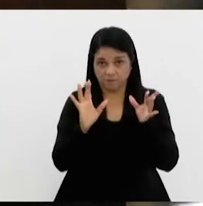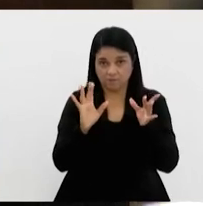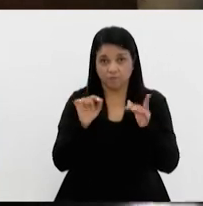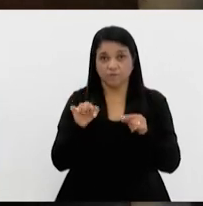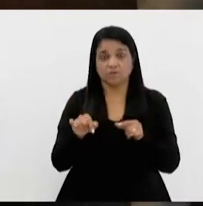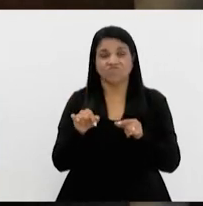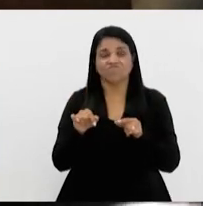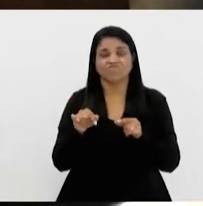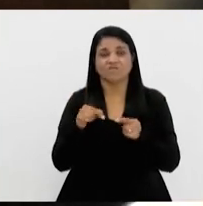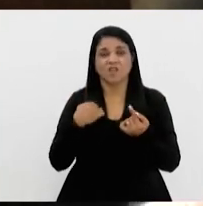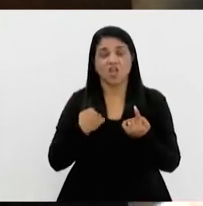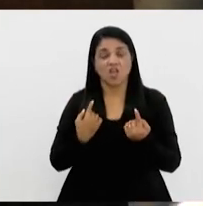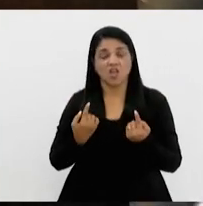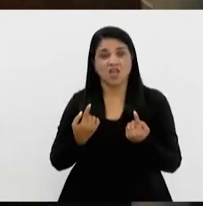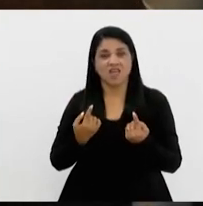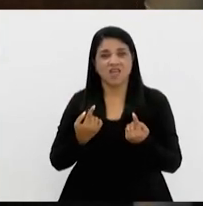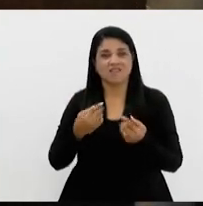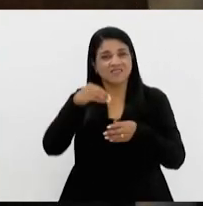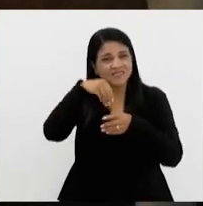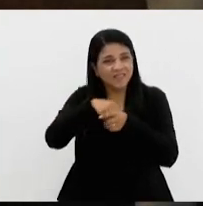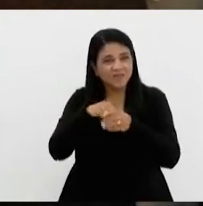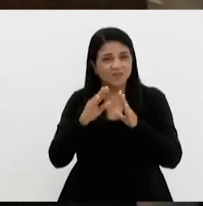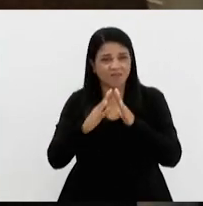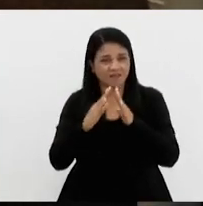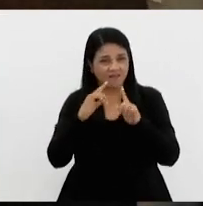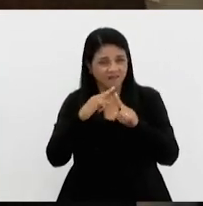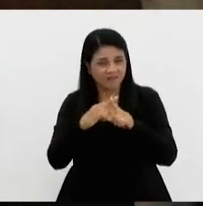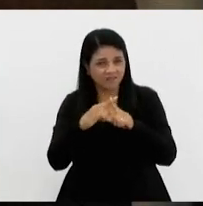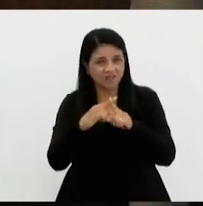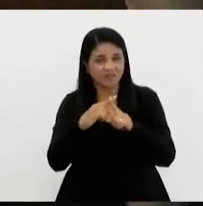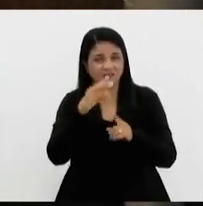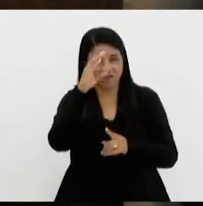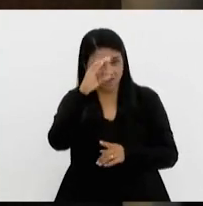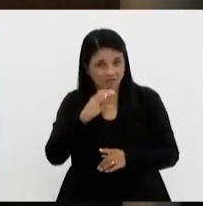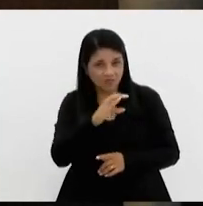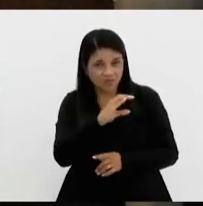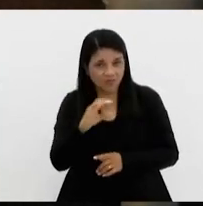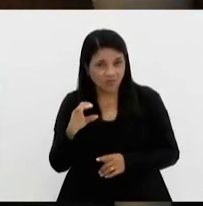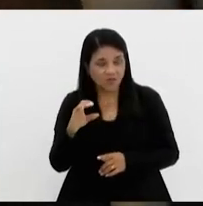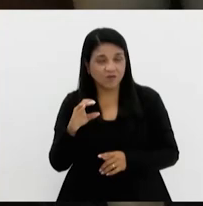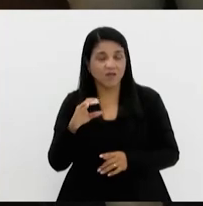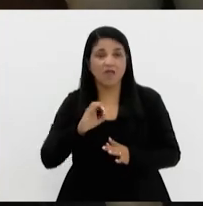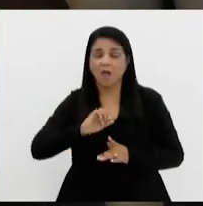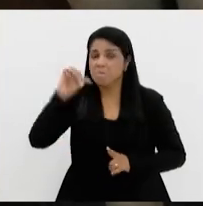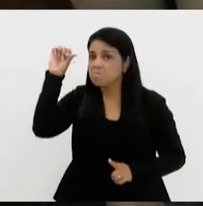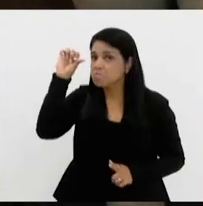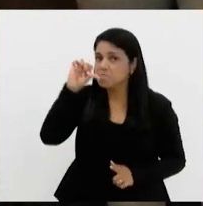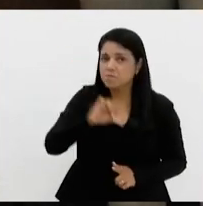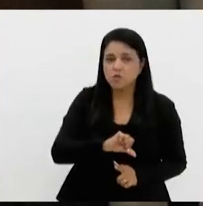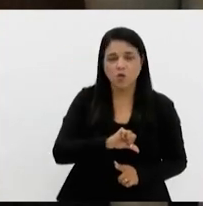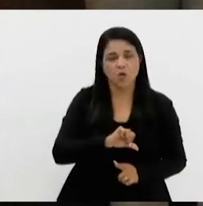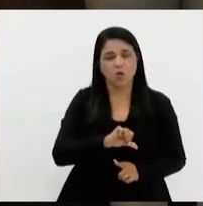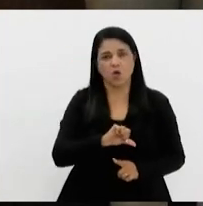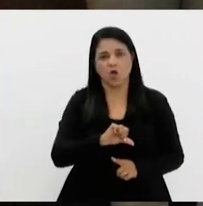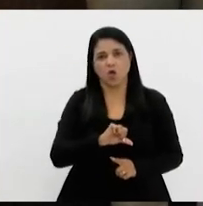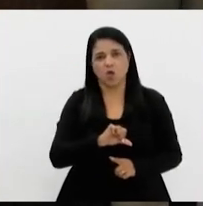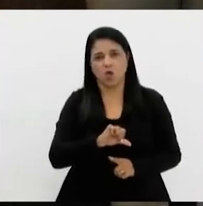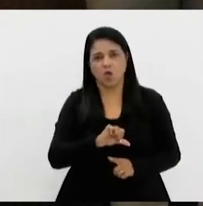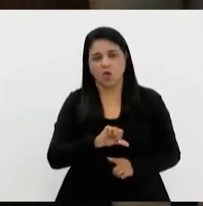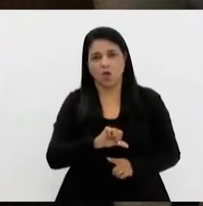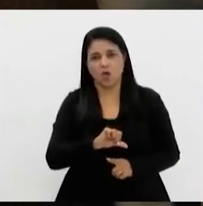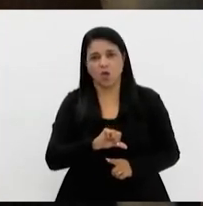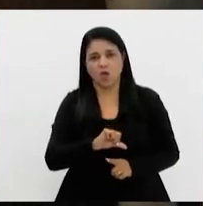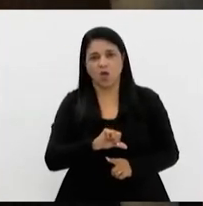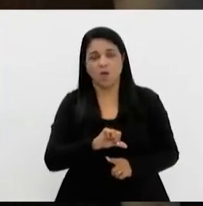uma heresia dentro da Igreja Católica. Na verdade, a teologia da libertação é a pior heresia da história